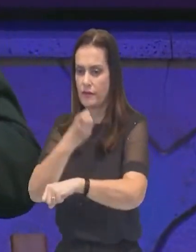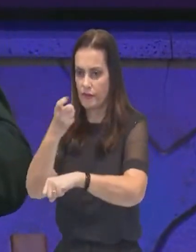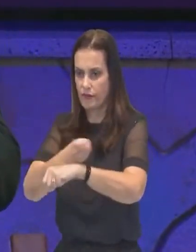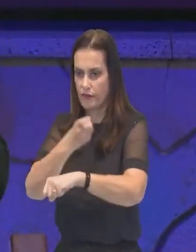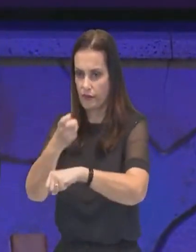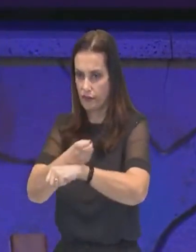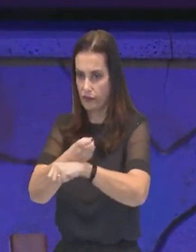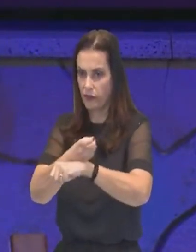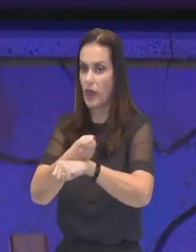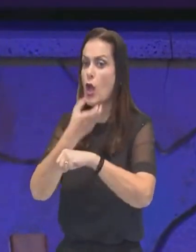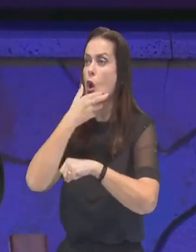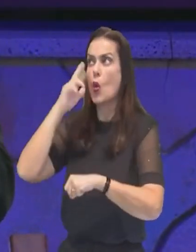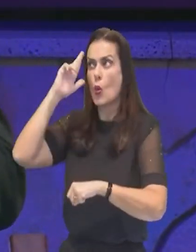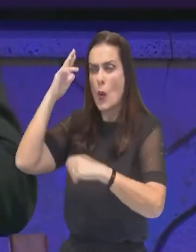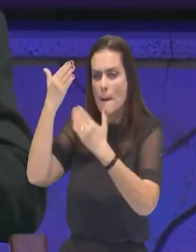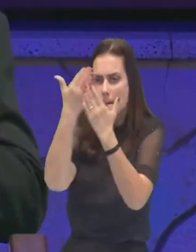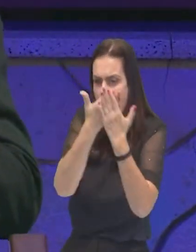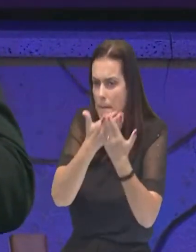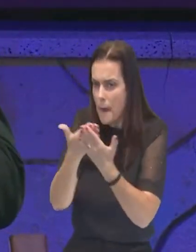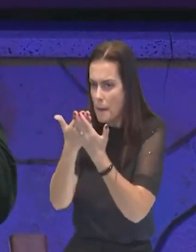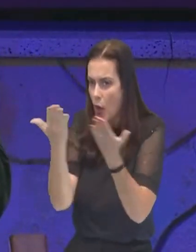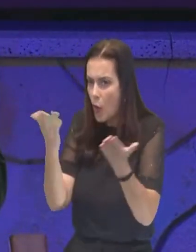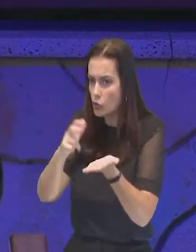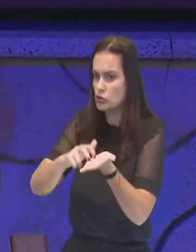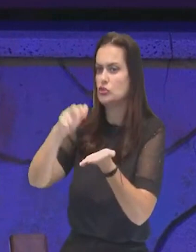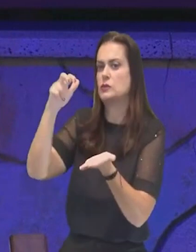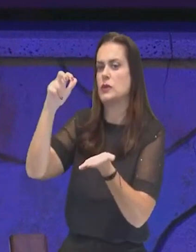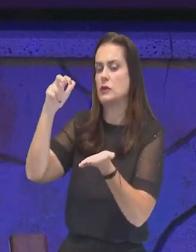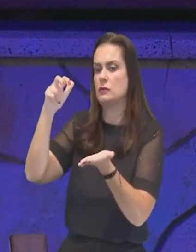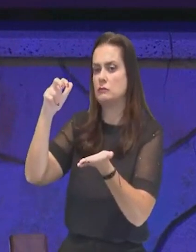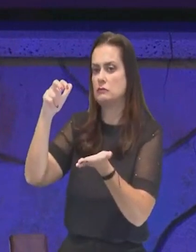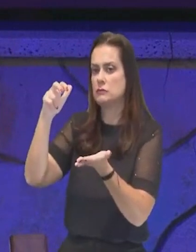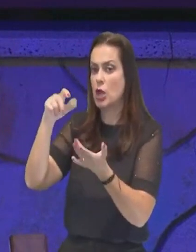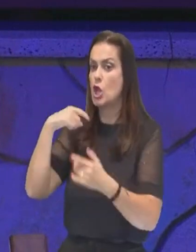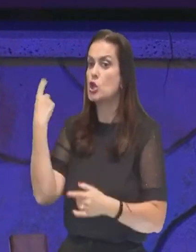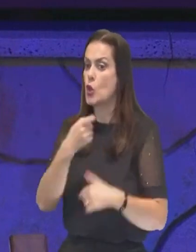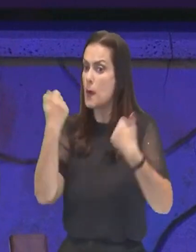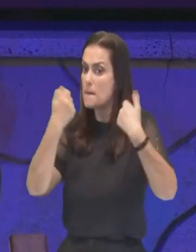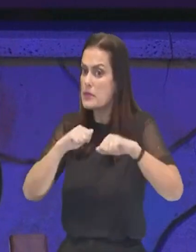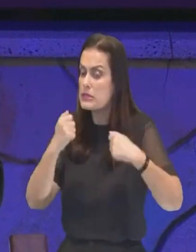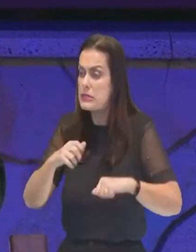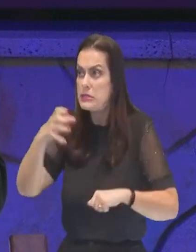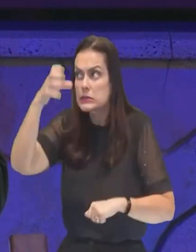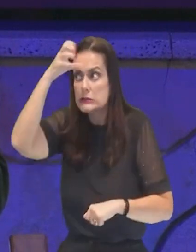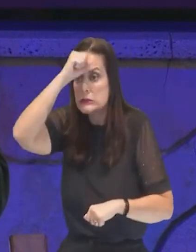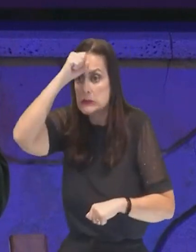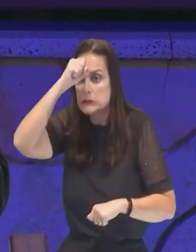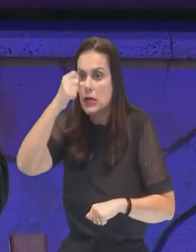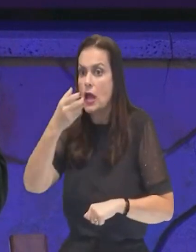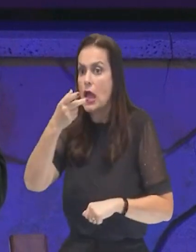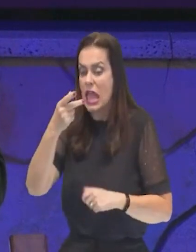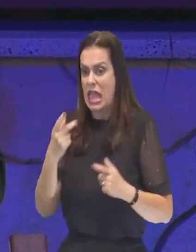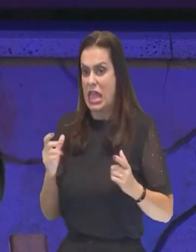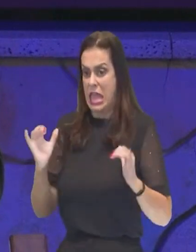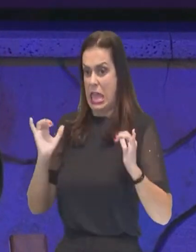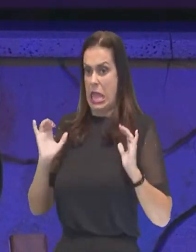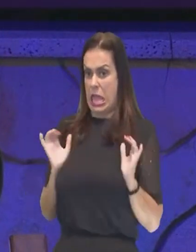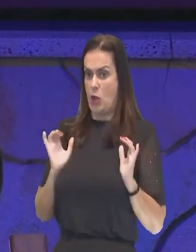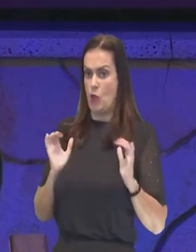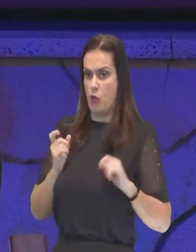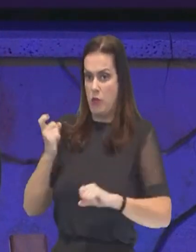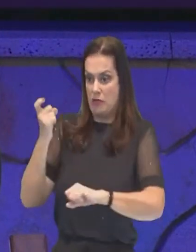nesta manhã para nós refletirmos sobre isso. Nós devemos aprender com a palavra do rico insensato